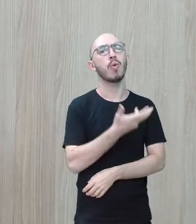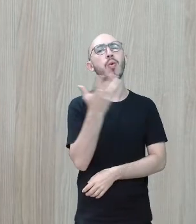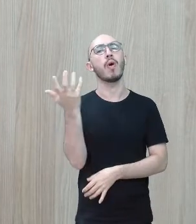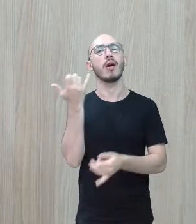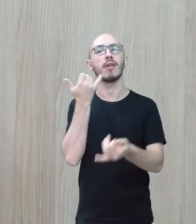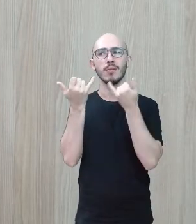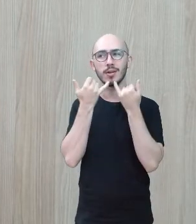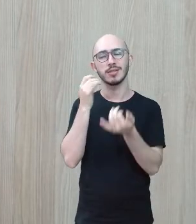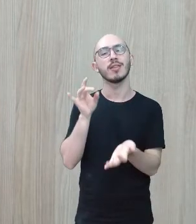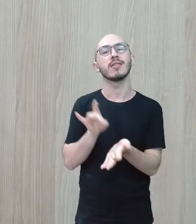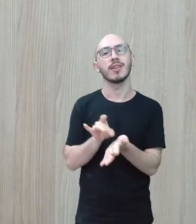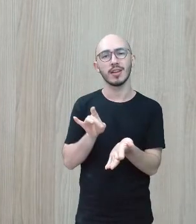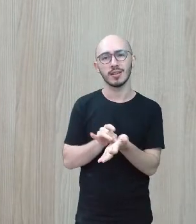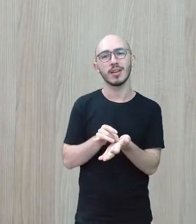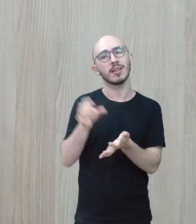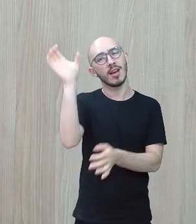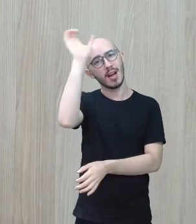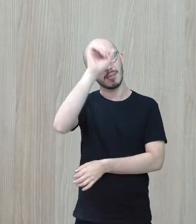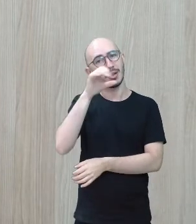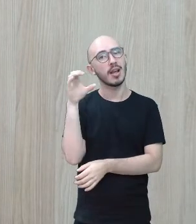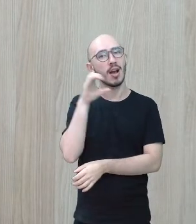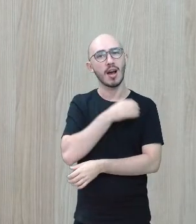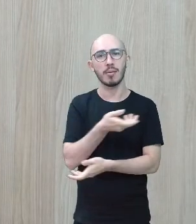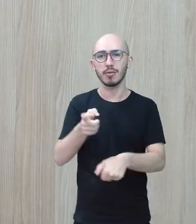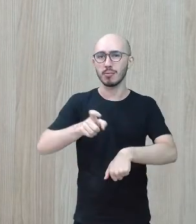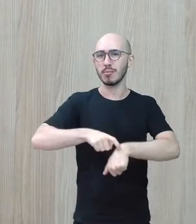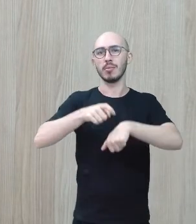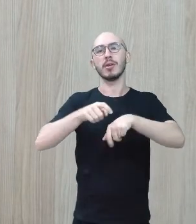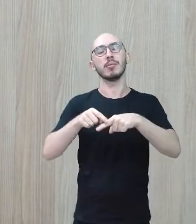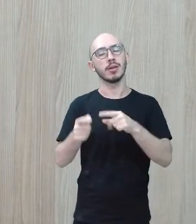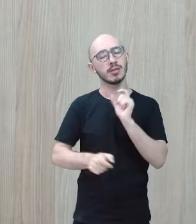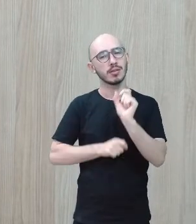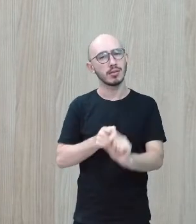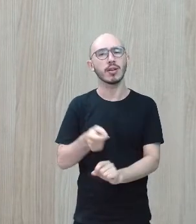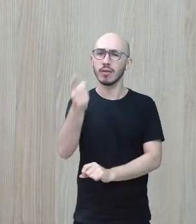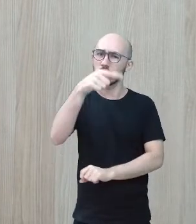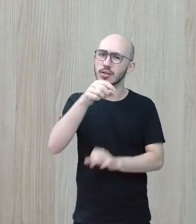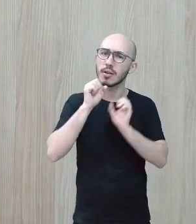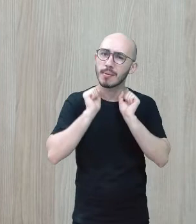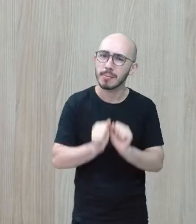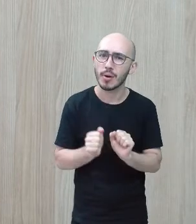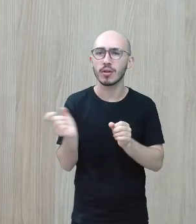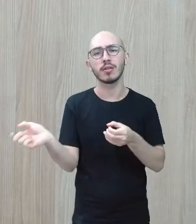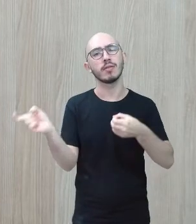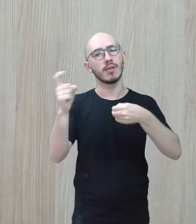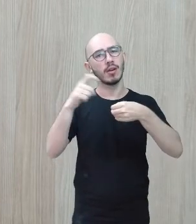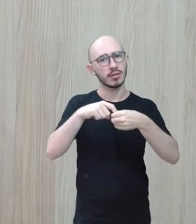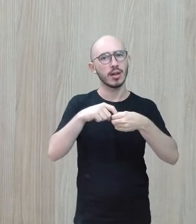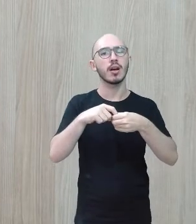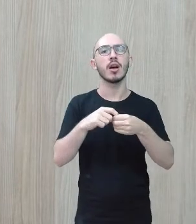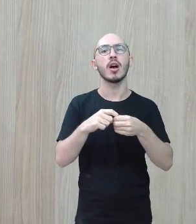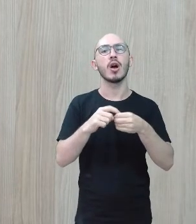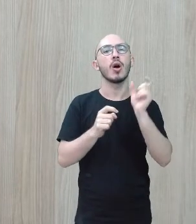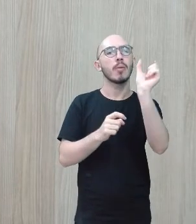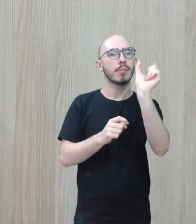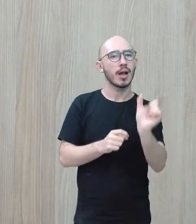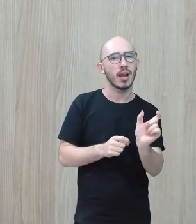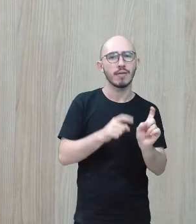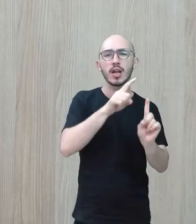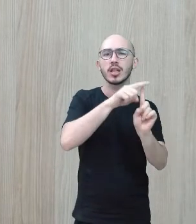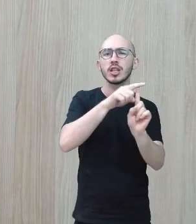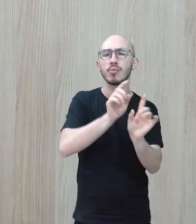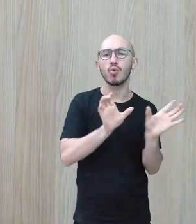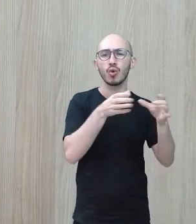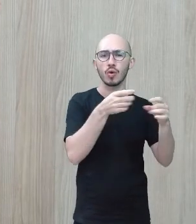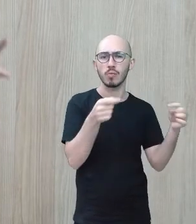informação para a gente assimilar assim de uma vez só. Mas aí vale voltar primeiro para as classes de palavras, para você entender como